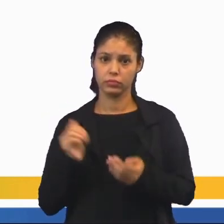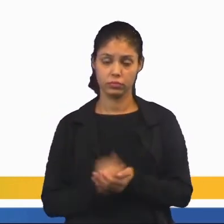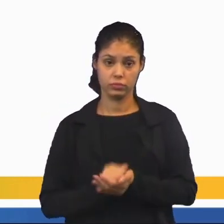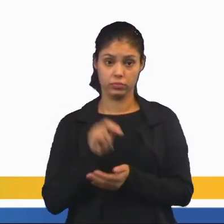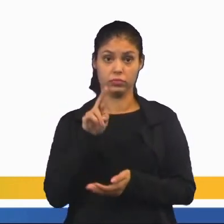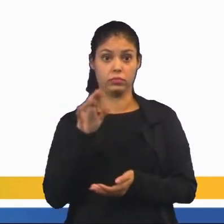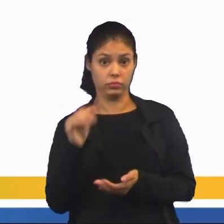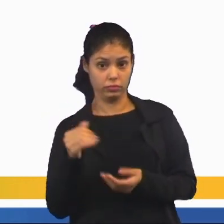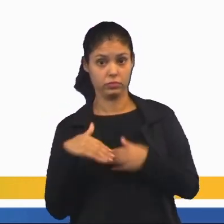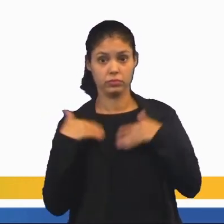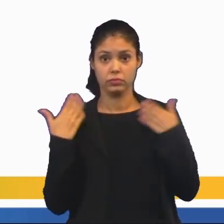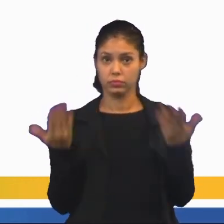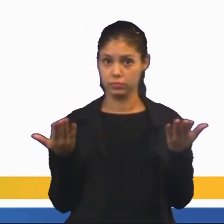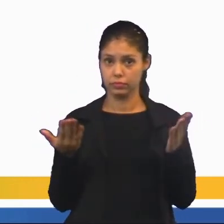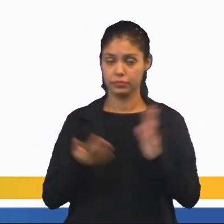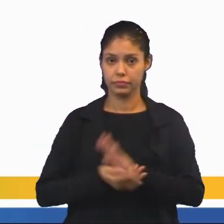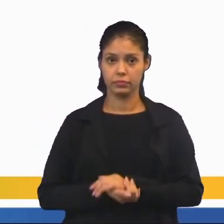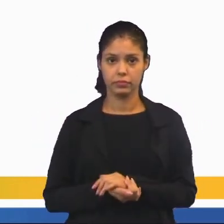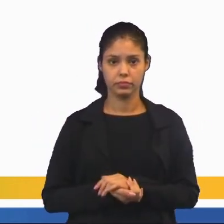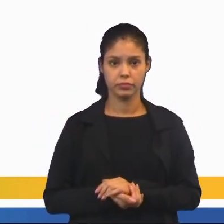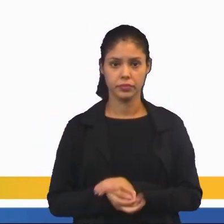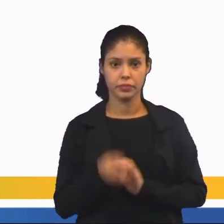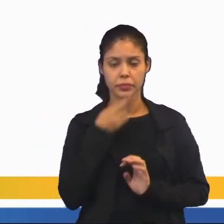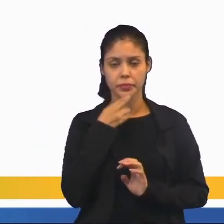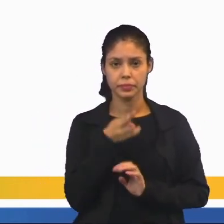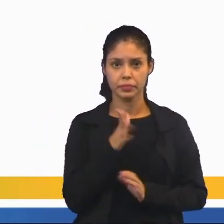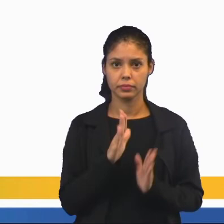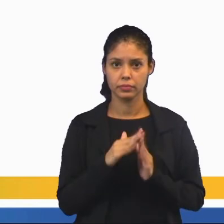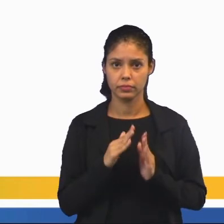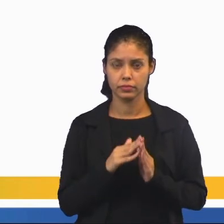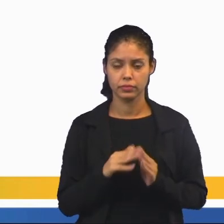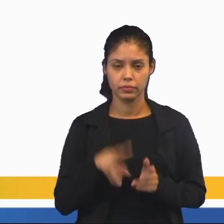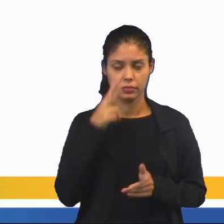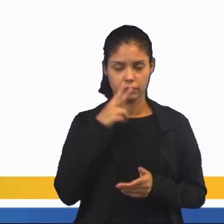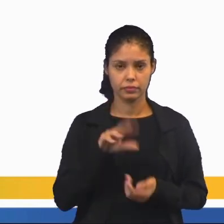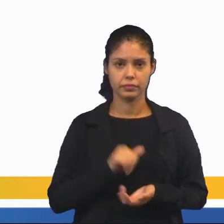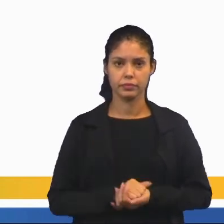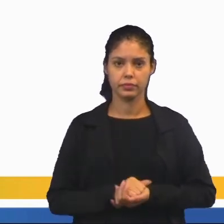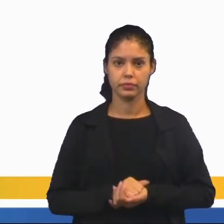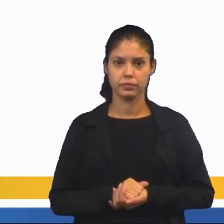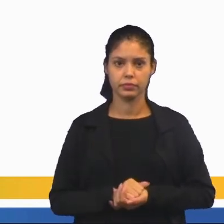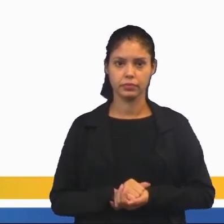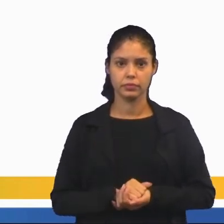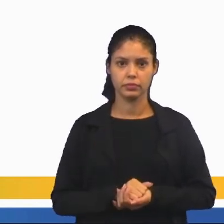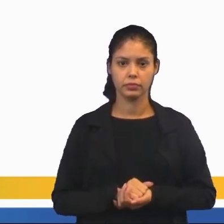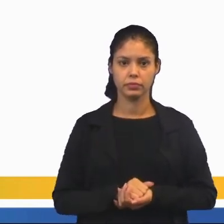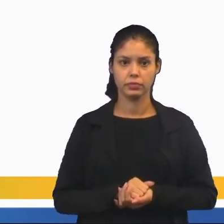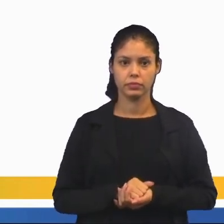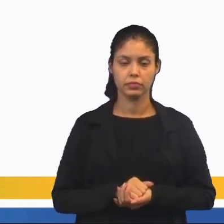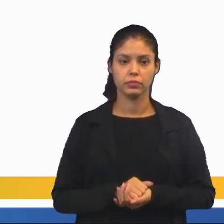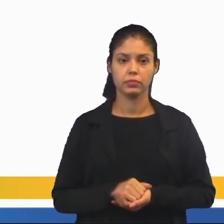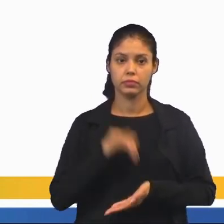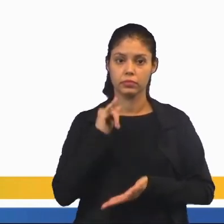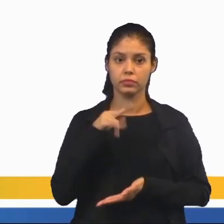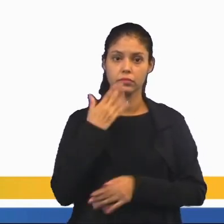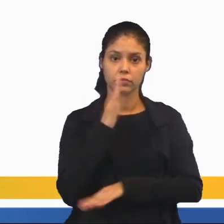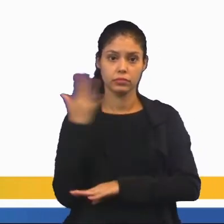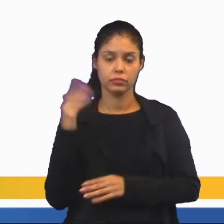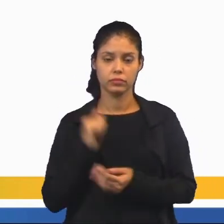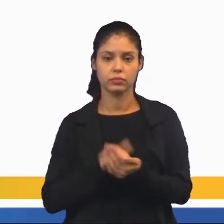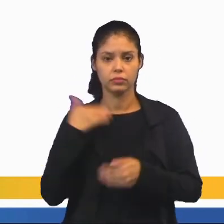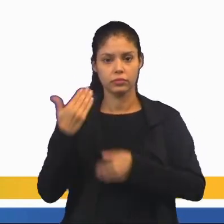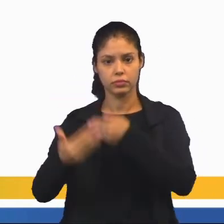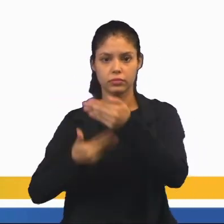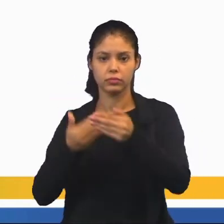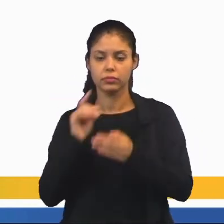e o ultraprocessado? Responderam aí em casa? Então vamos verificar? Olha só, o abacaxi in natura,